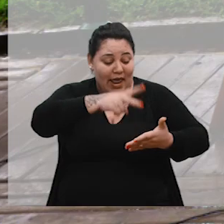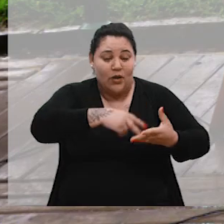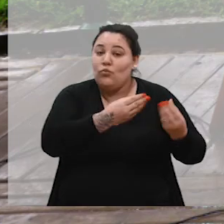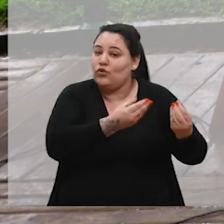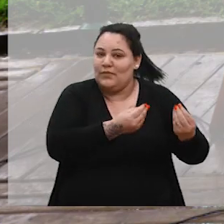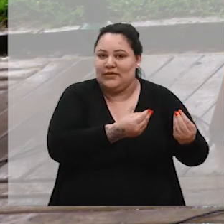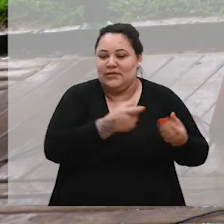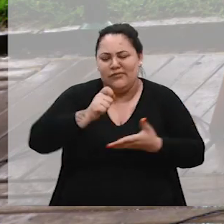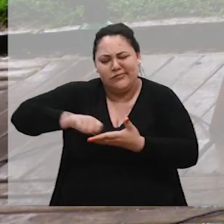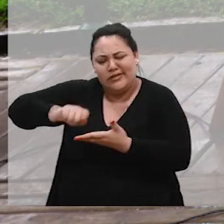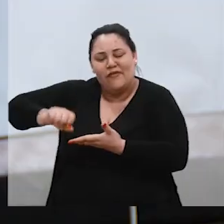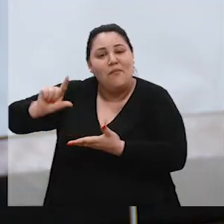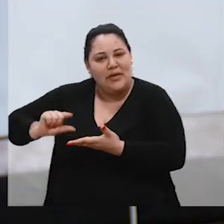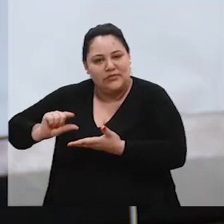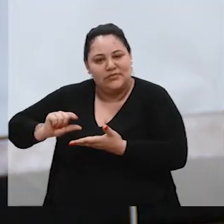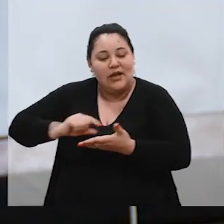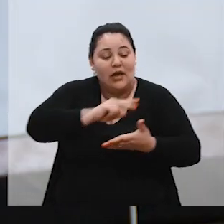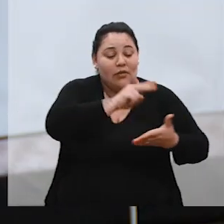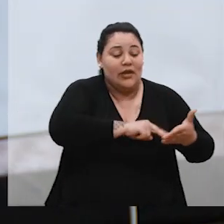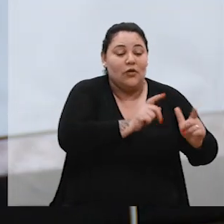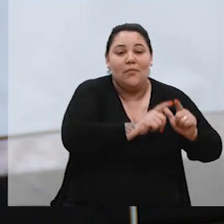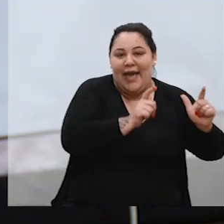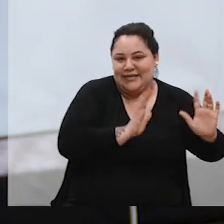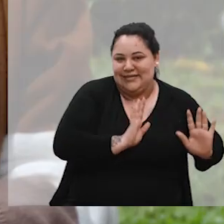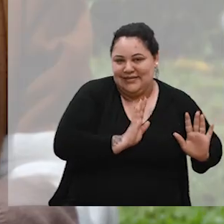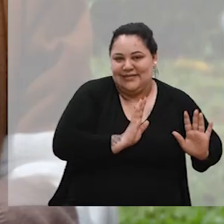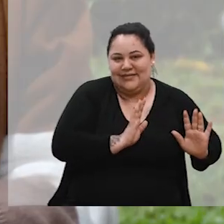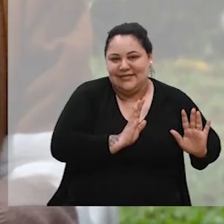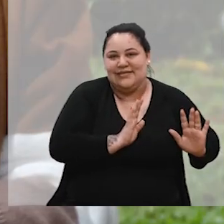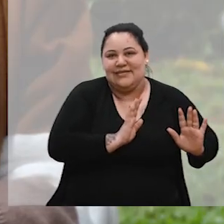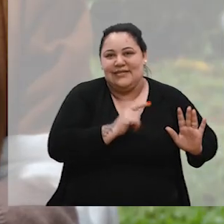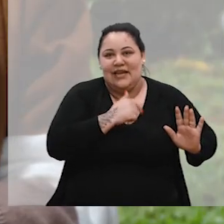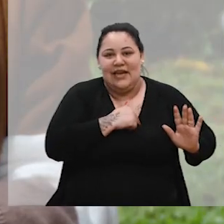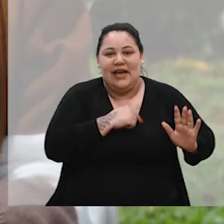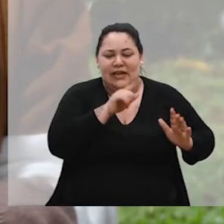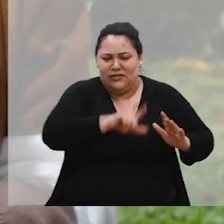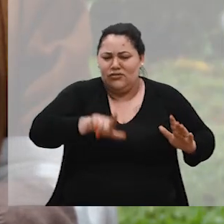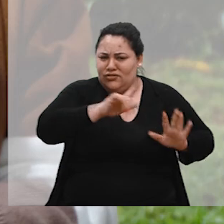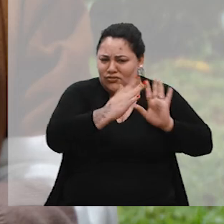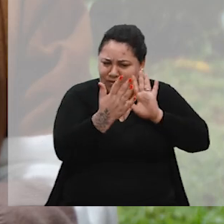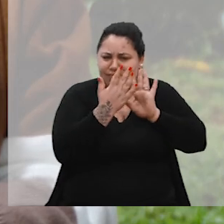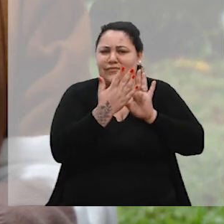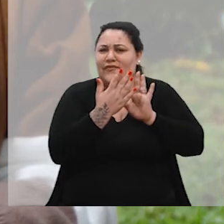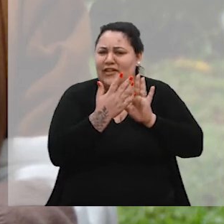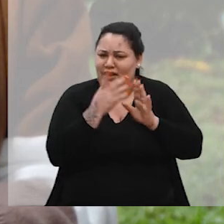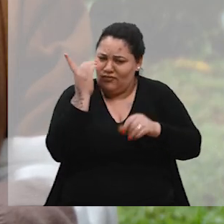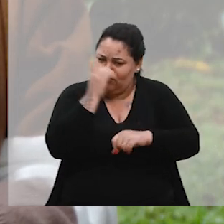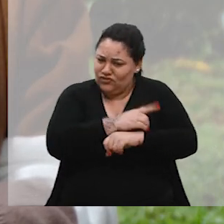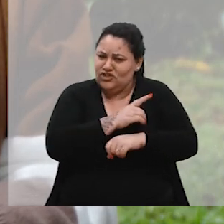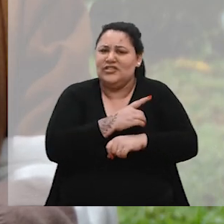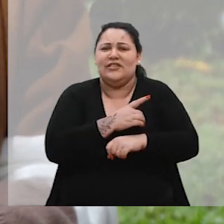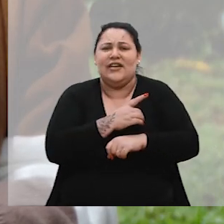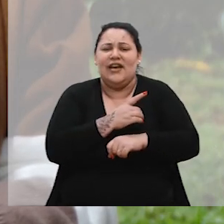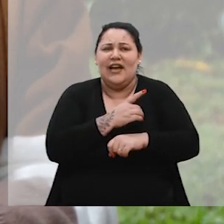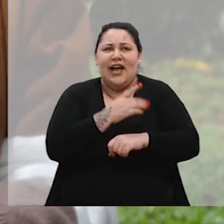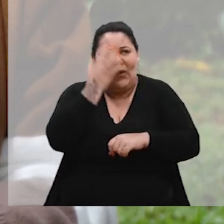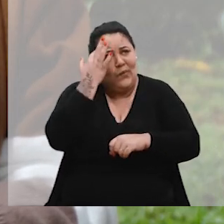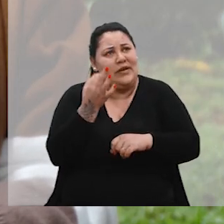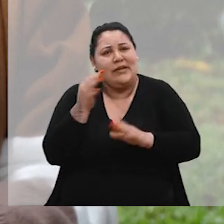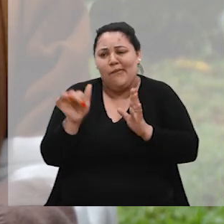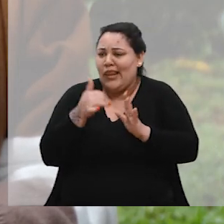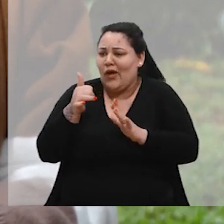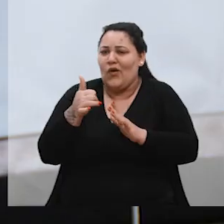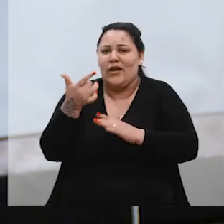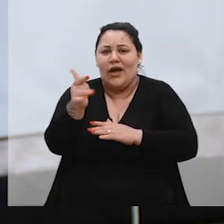escritora. A literatura também nos ajuda a enfrentar o dia a dia, a entender melhor o